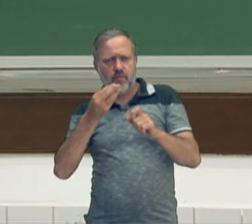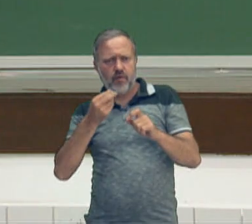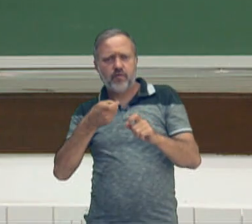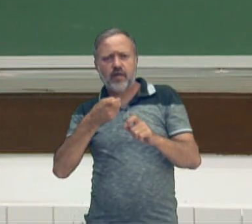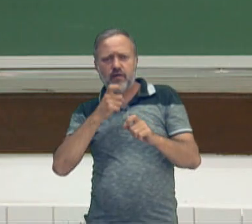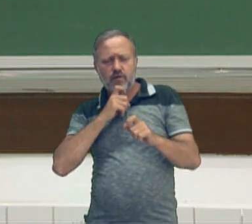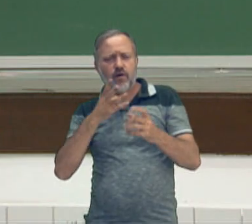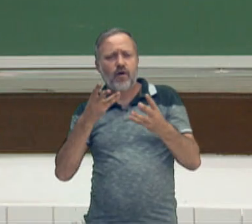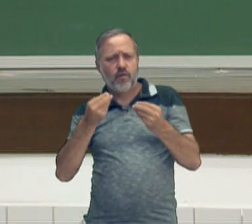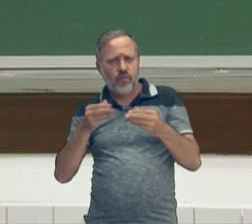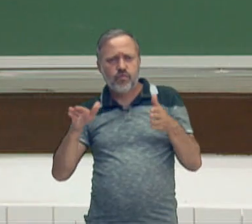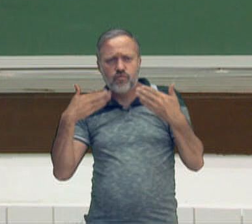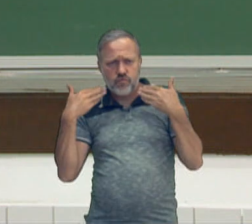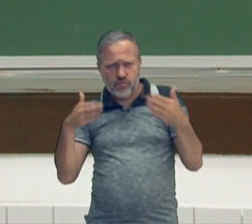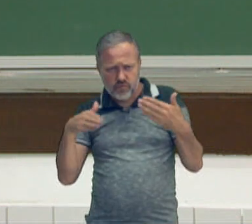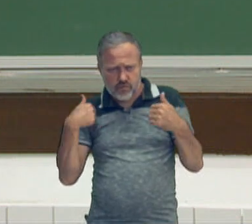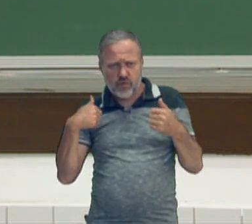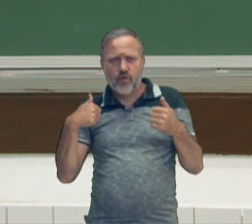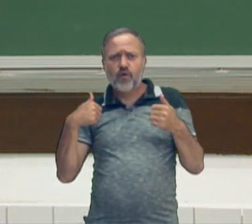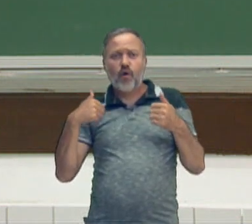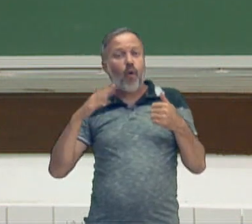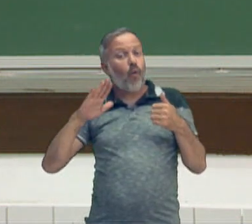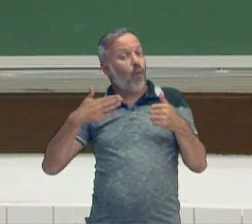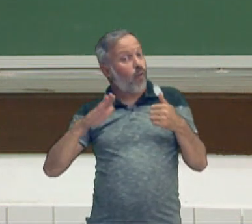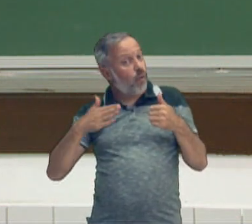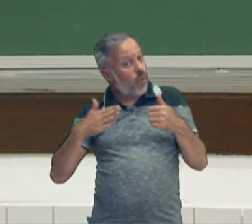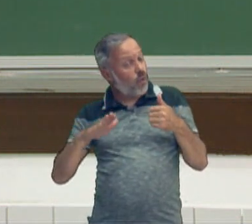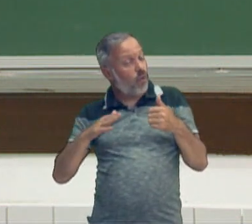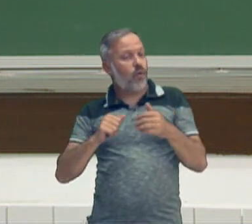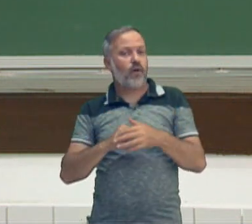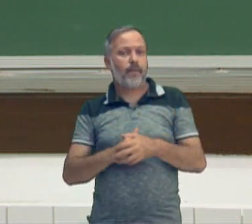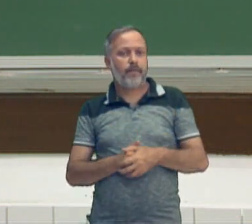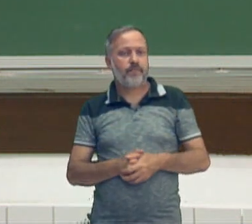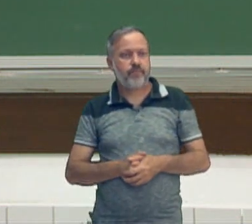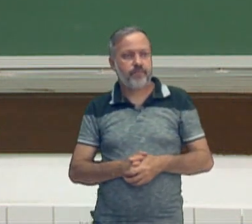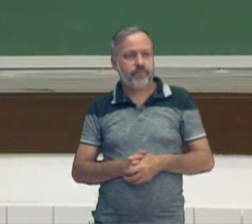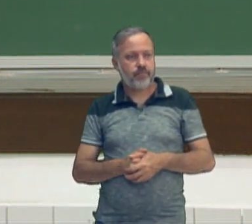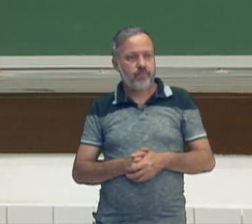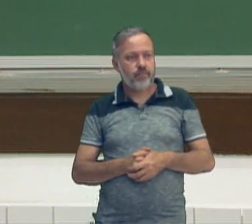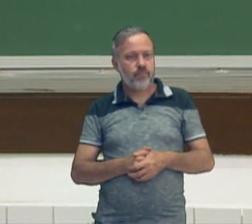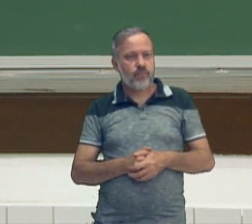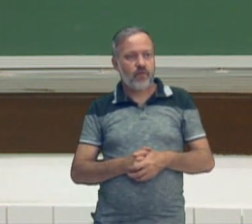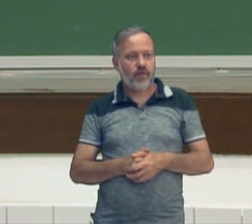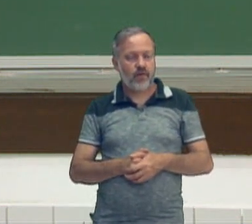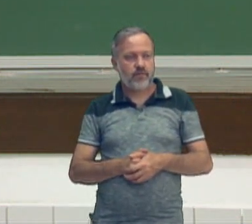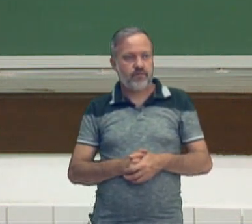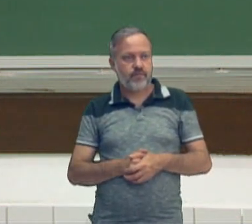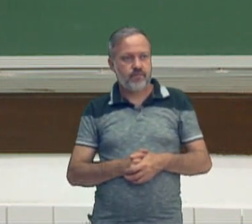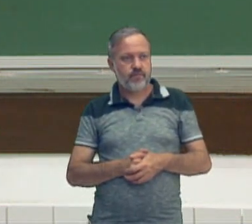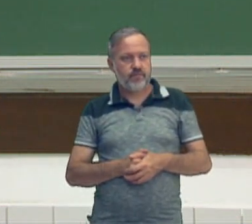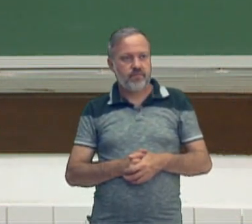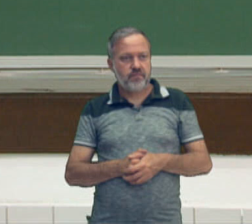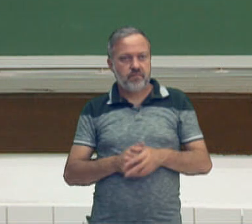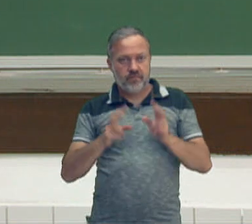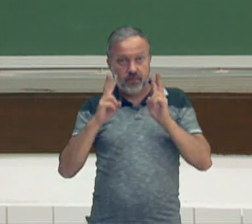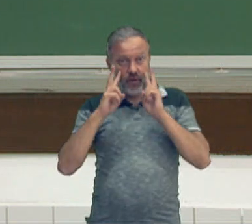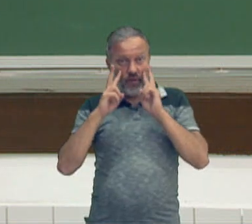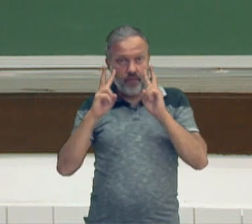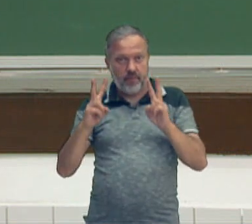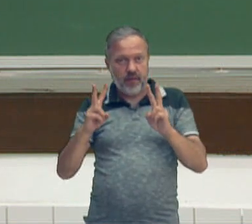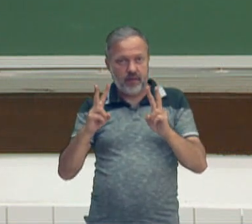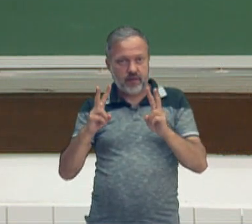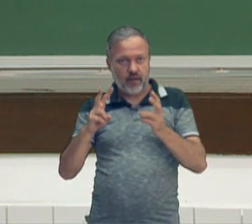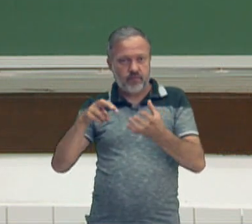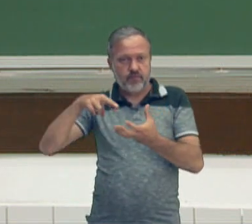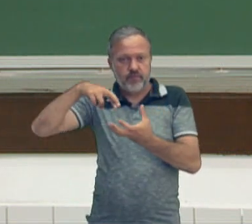aí do nosso continente americano, ainda no oitavo ano, que é o nosso cerne, né? Mas, pensando na regionalização global, este